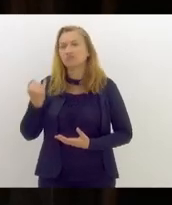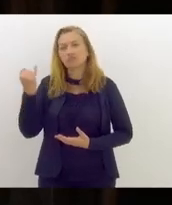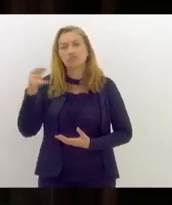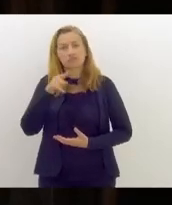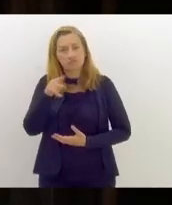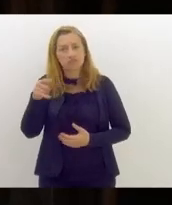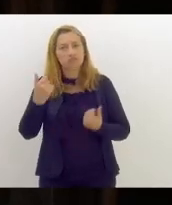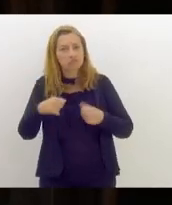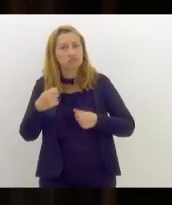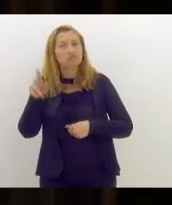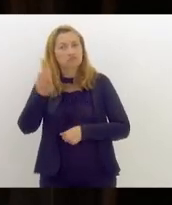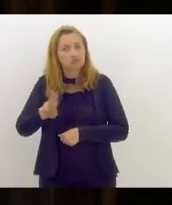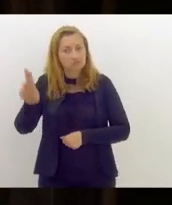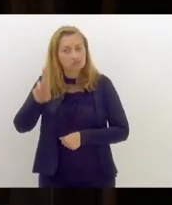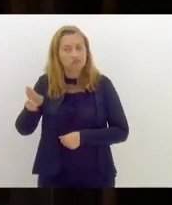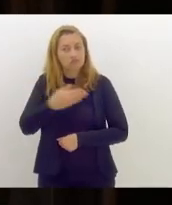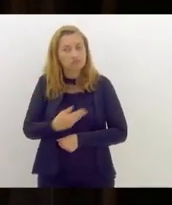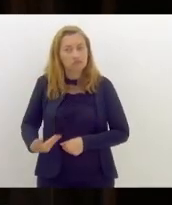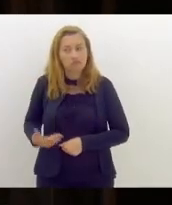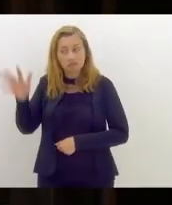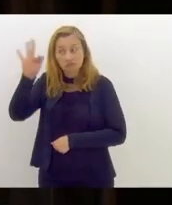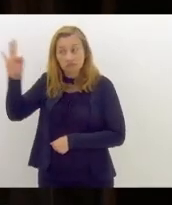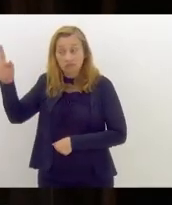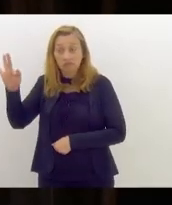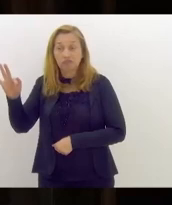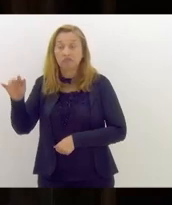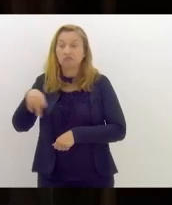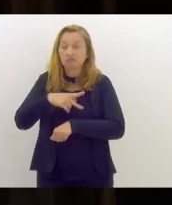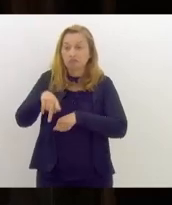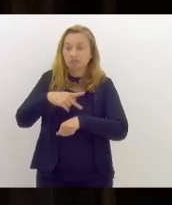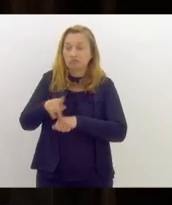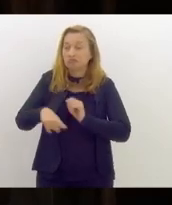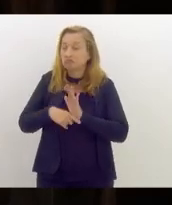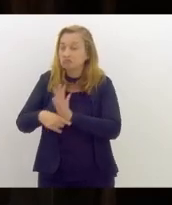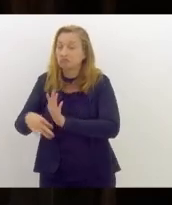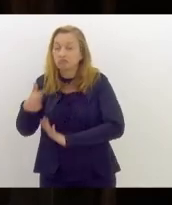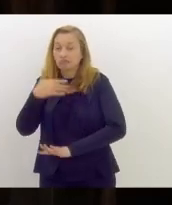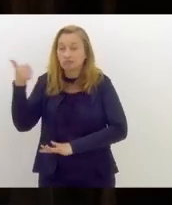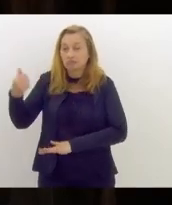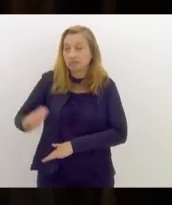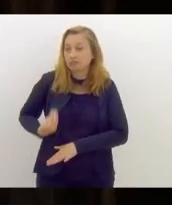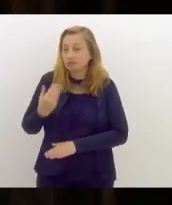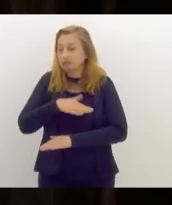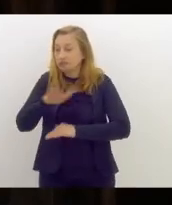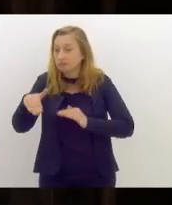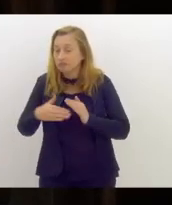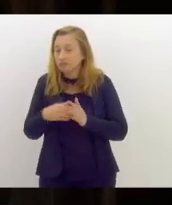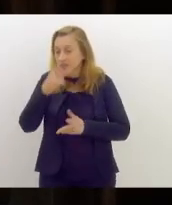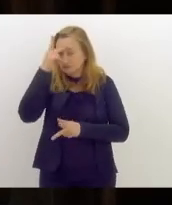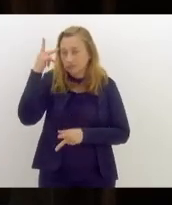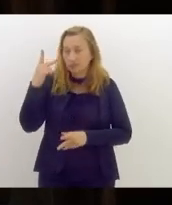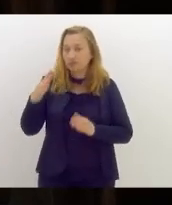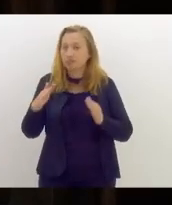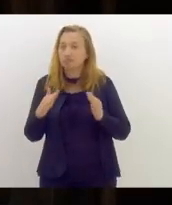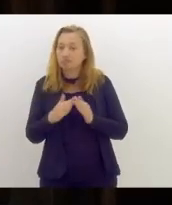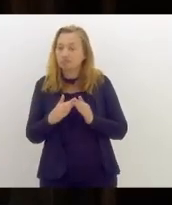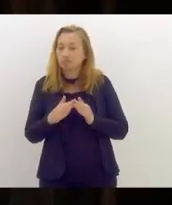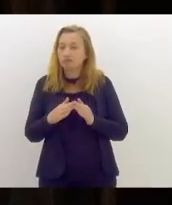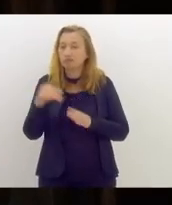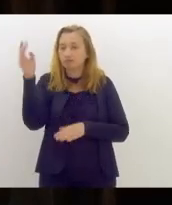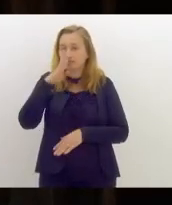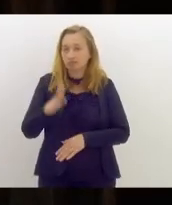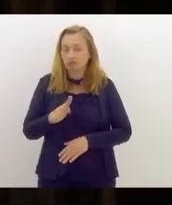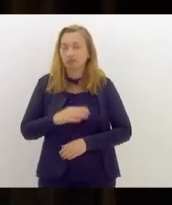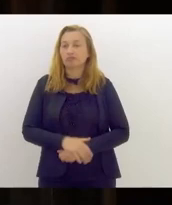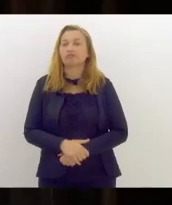vocês tem que saber utilizar no governo federal desse país porque ele vai ajudar a melhorar a vida de todo de moradores e moradores do Brasil